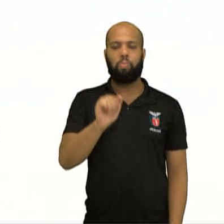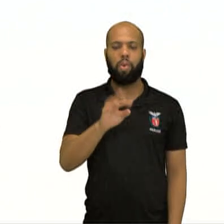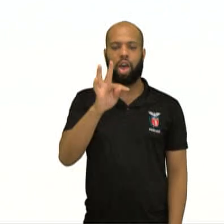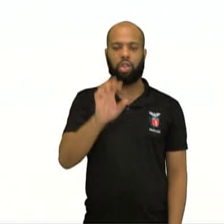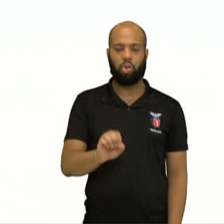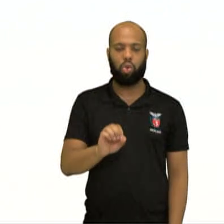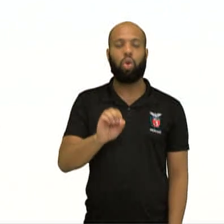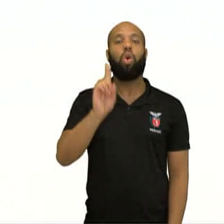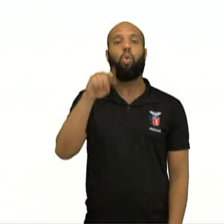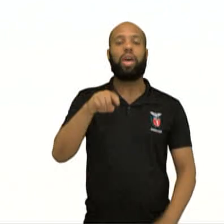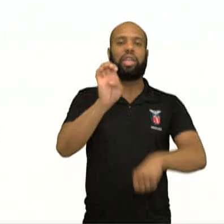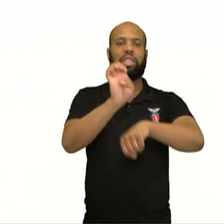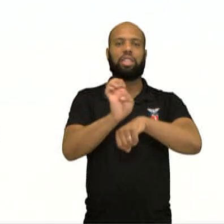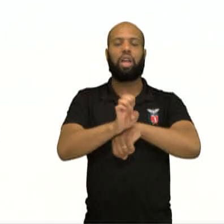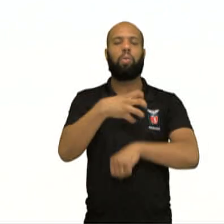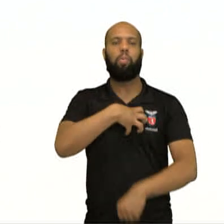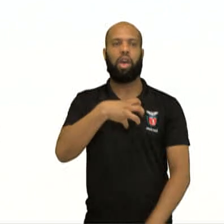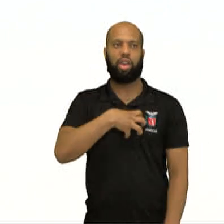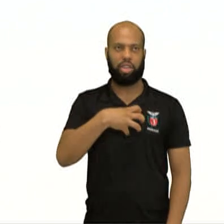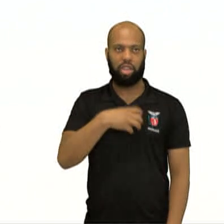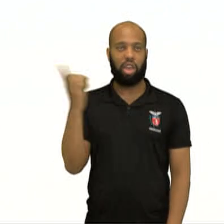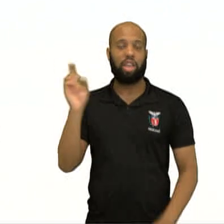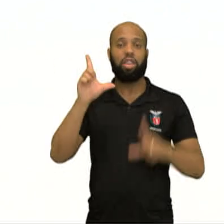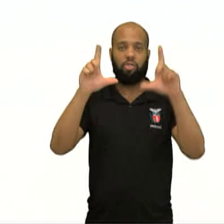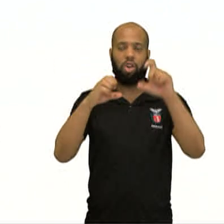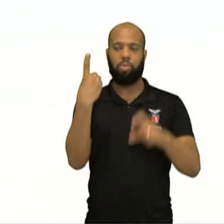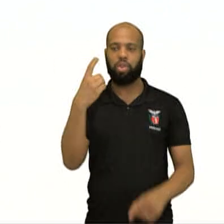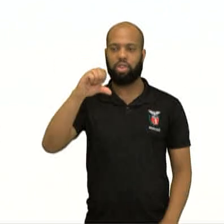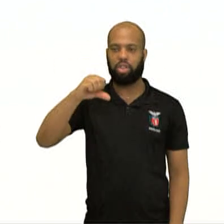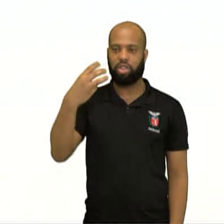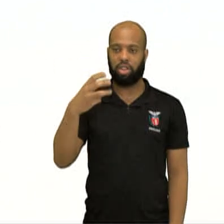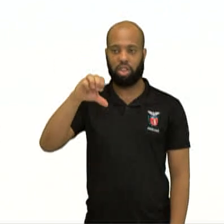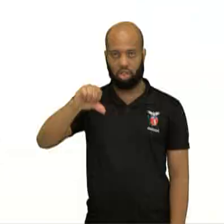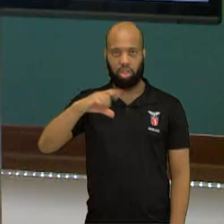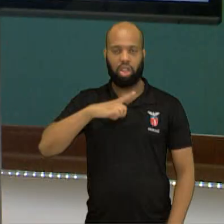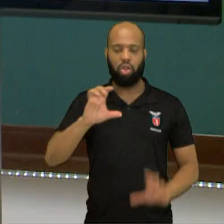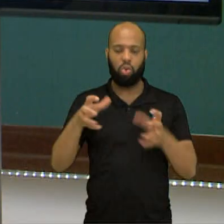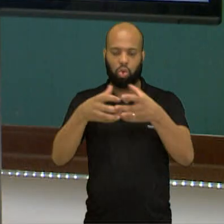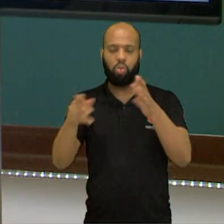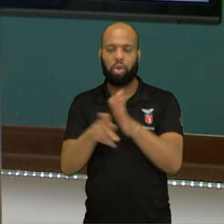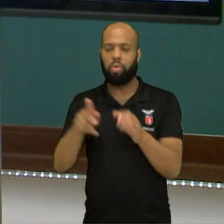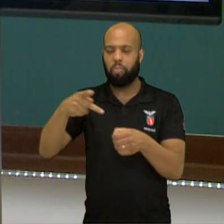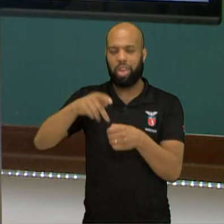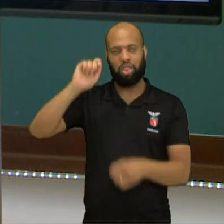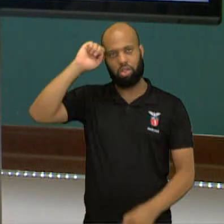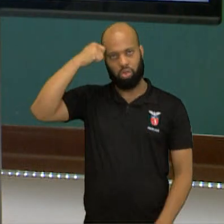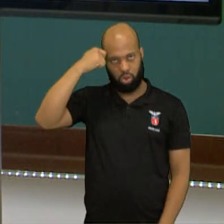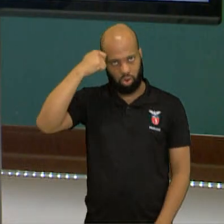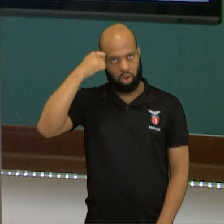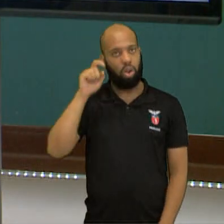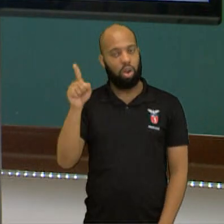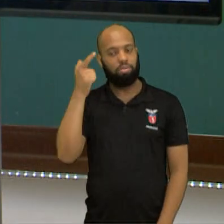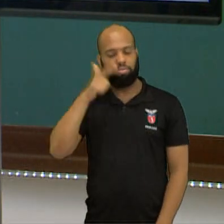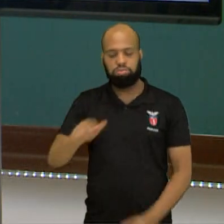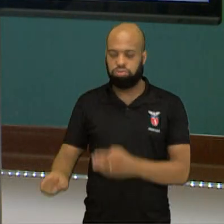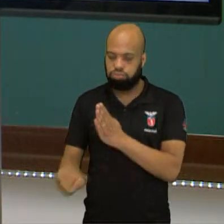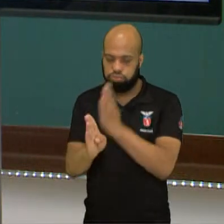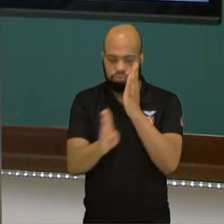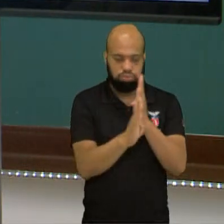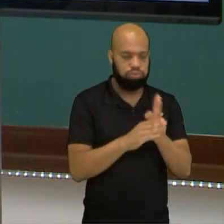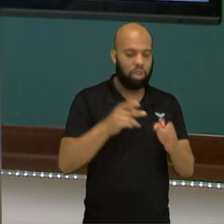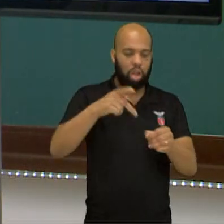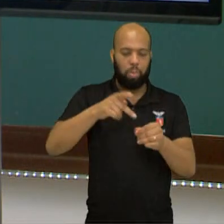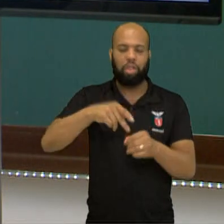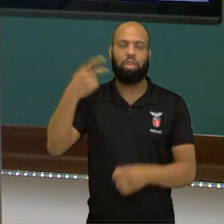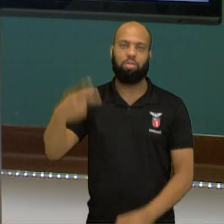em 1939, essa foto. Então, a partir da criação do Conselho Nacional de Petróleo, localização de poços de petróleo